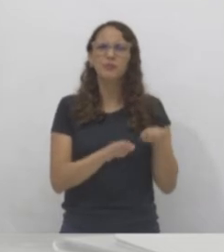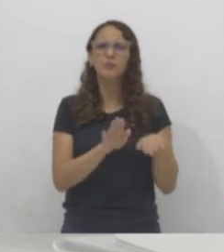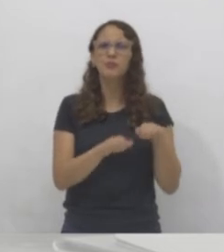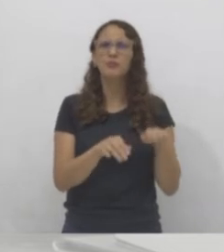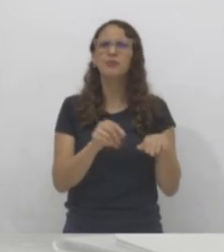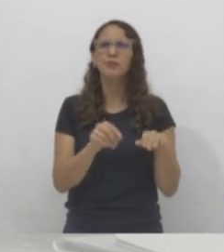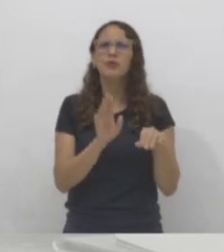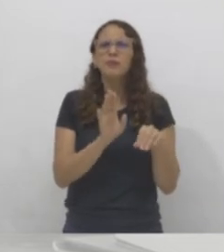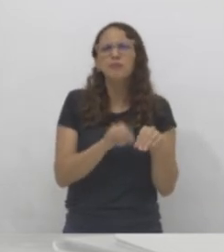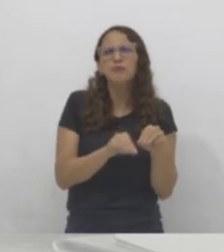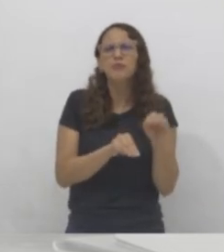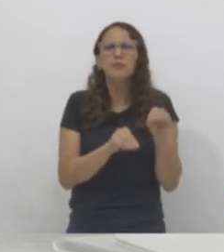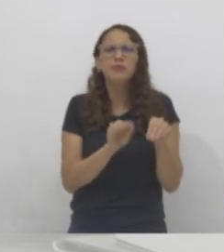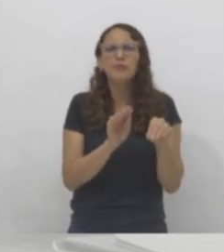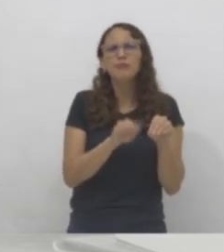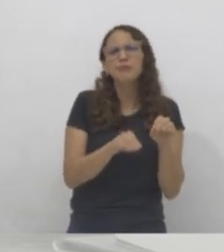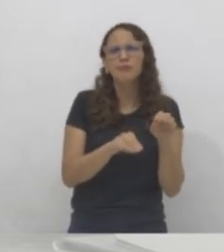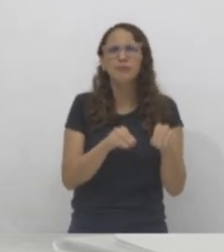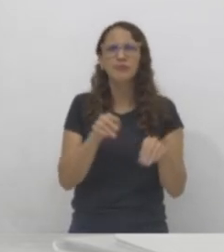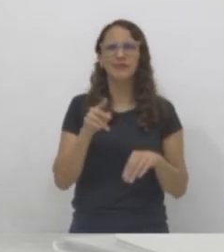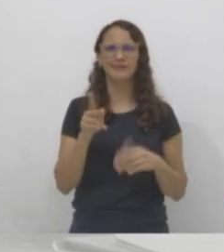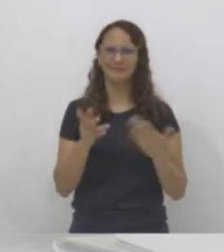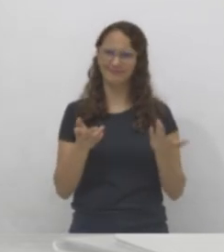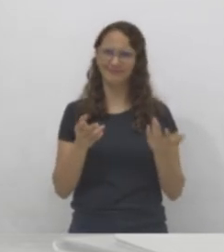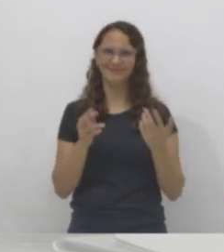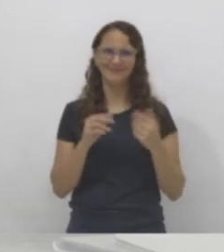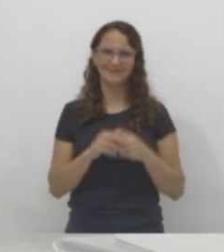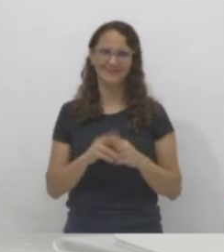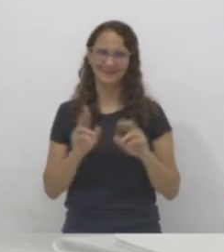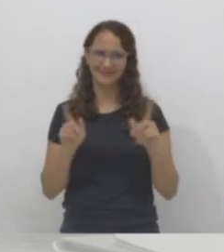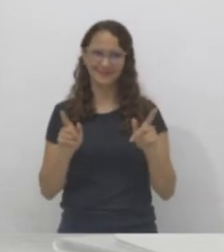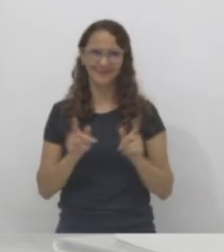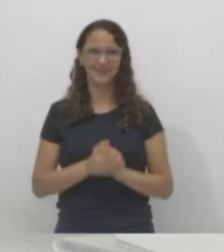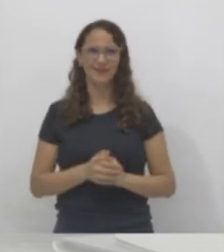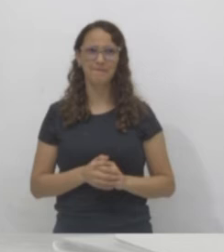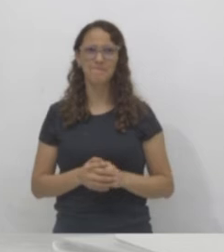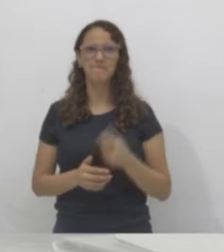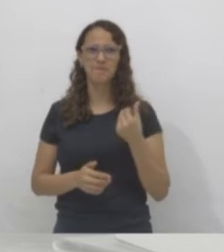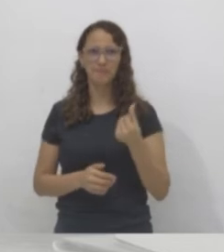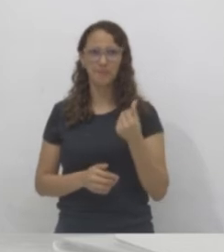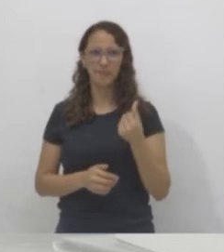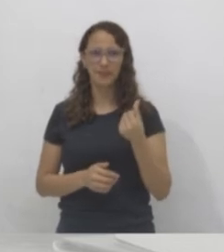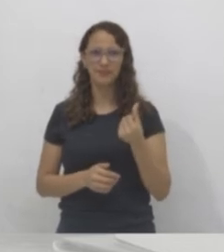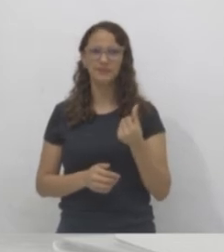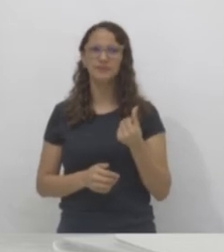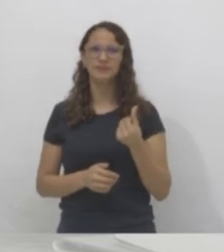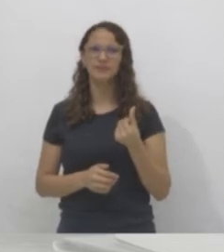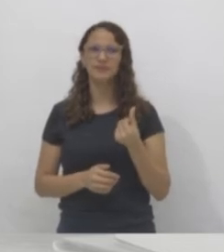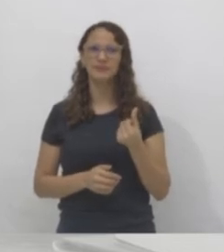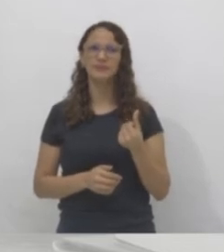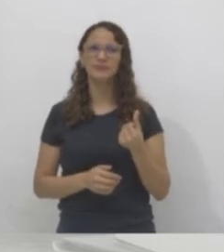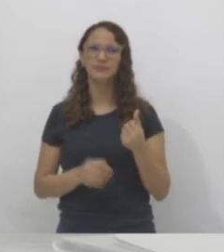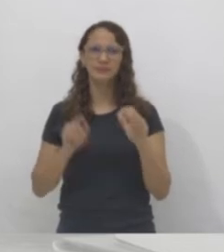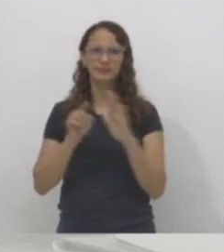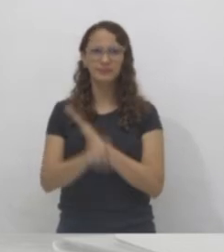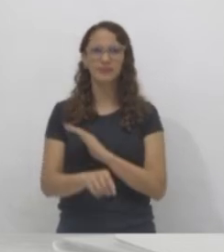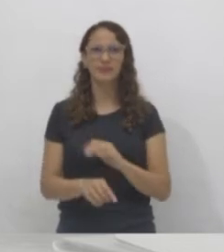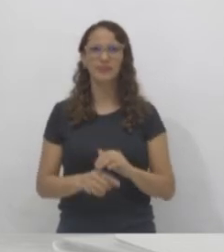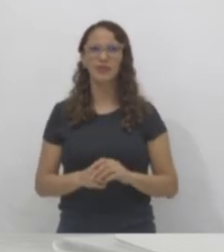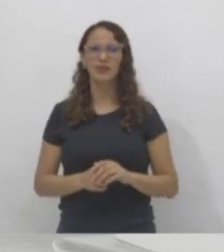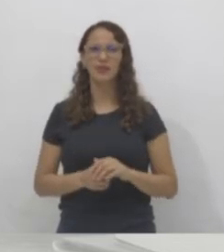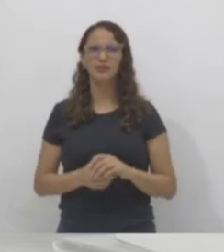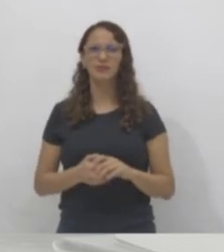pim, tá certo? Então, na alternativa 6, leia esta fala, aliás, na questão